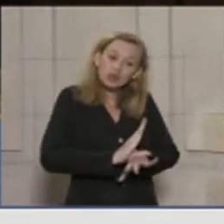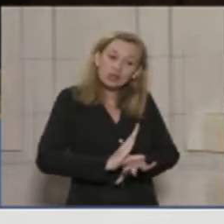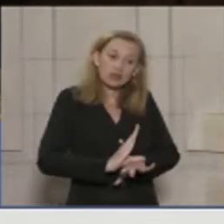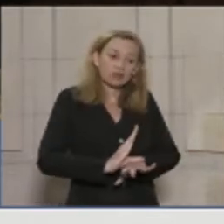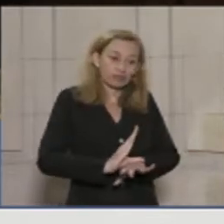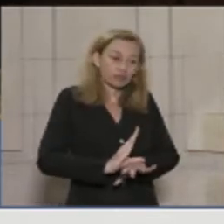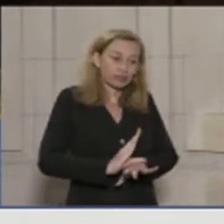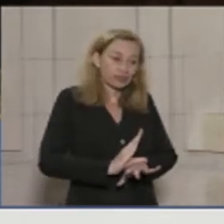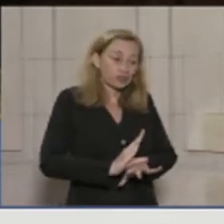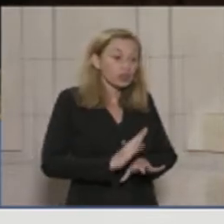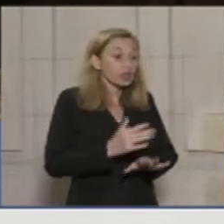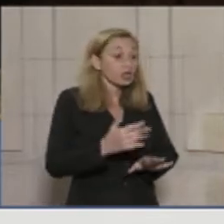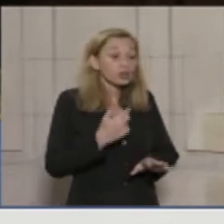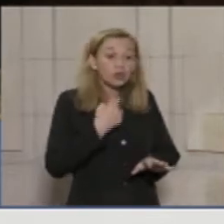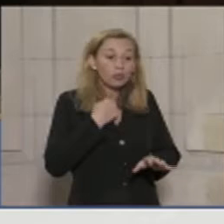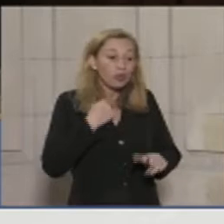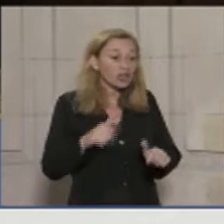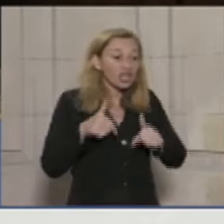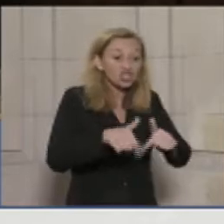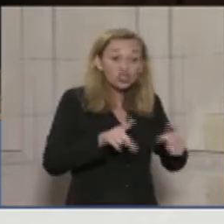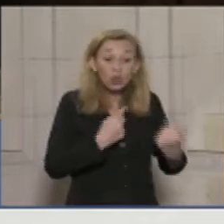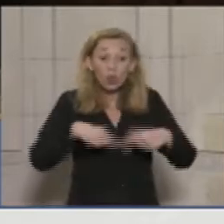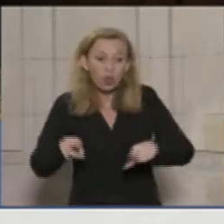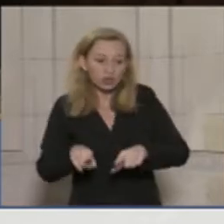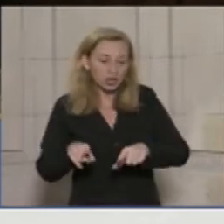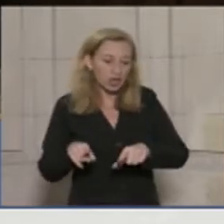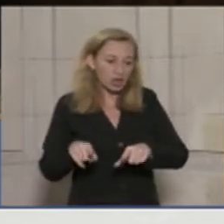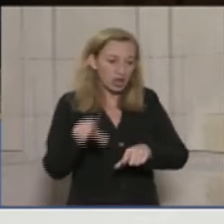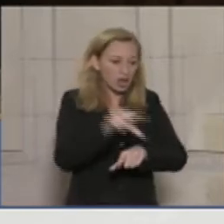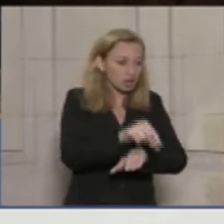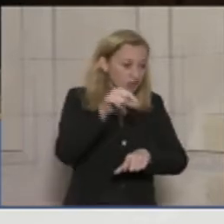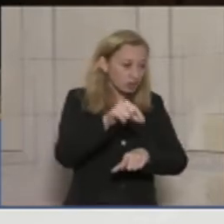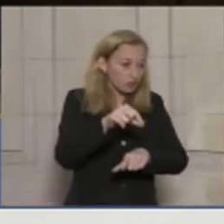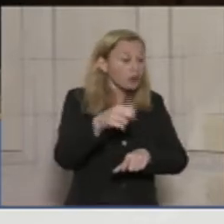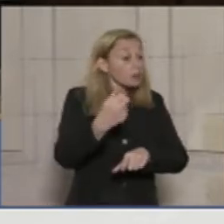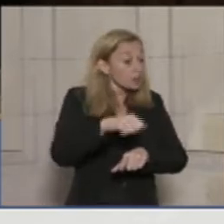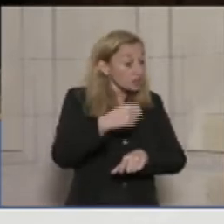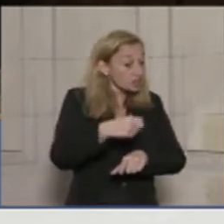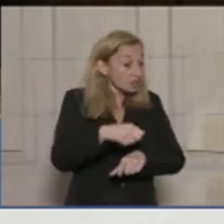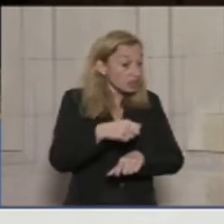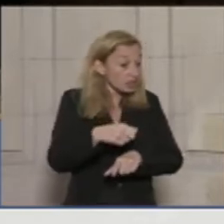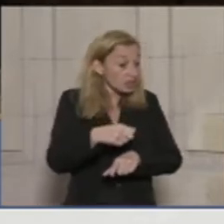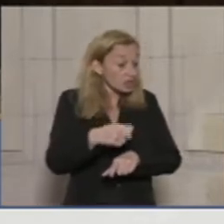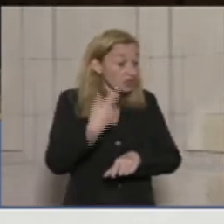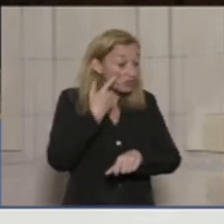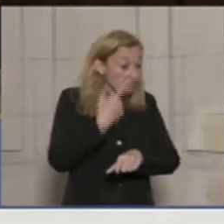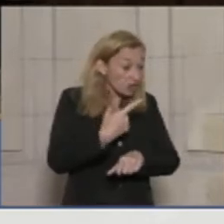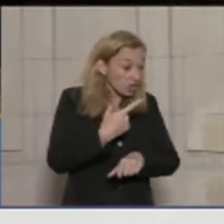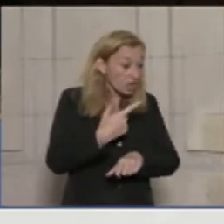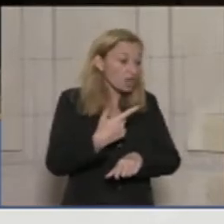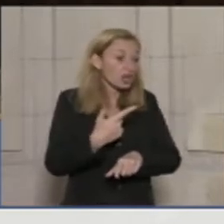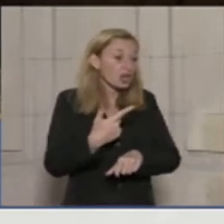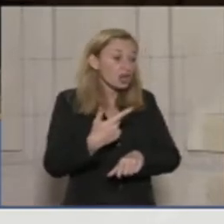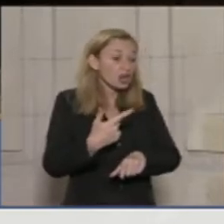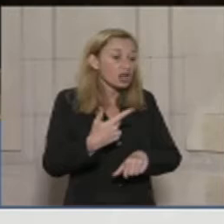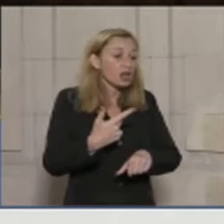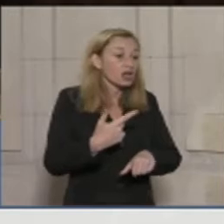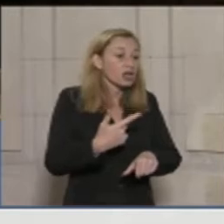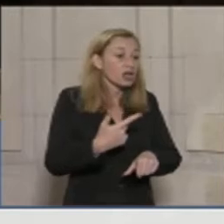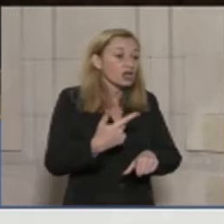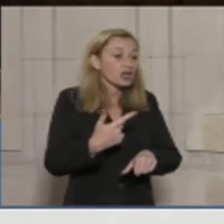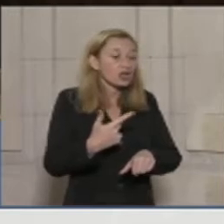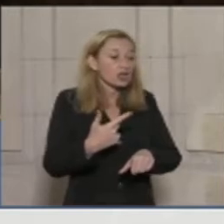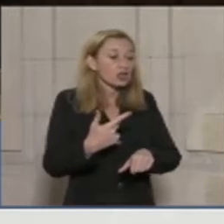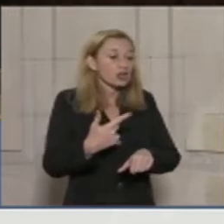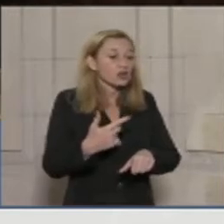de tentar meter a mão nas eleições, tem que garantir a sede da UESO, tem que garantir o recurso dos duodécimos, que nós aprovamos aqui